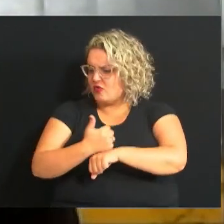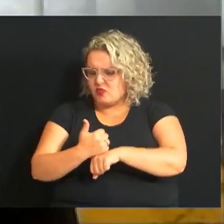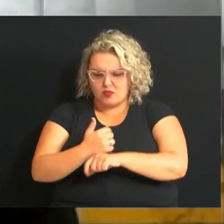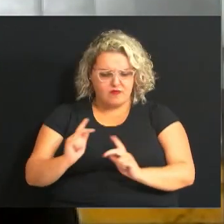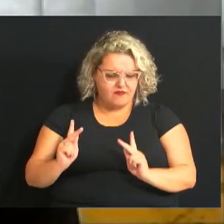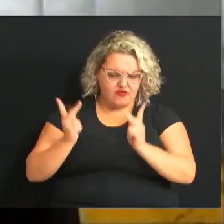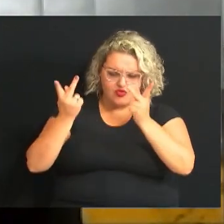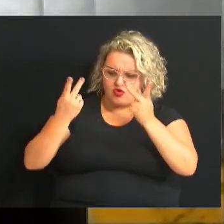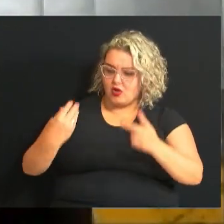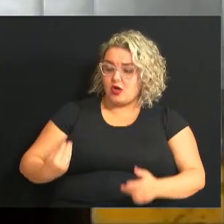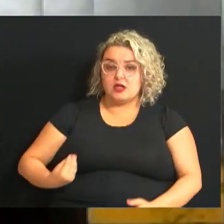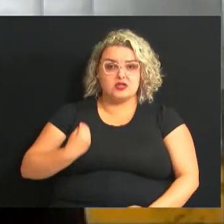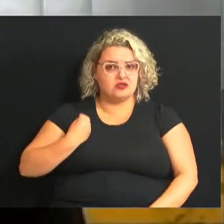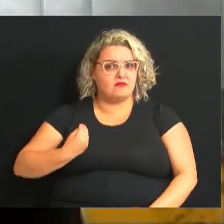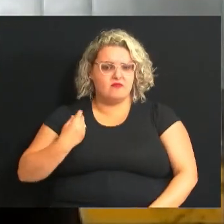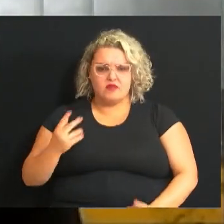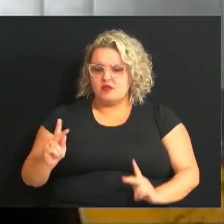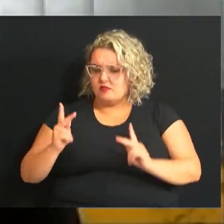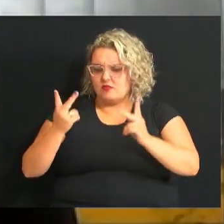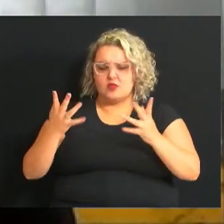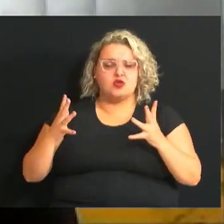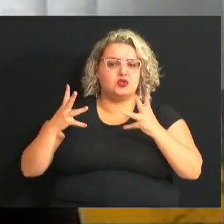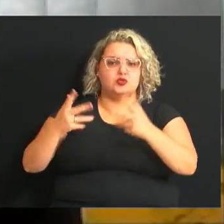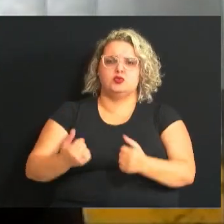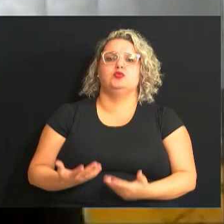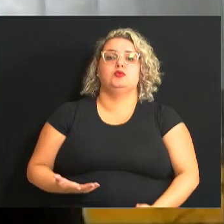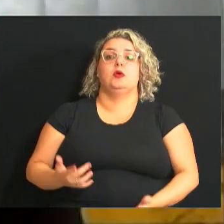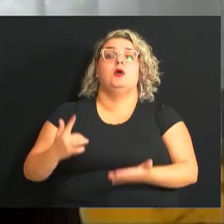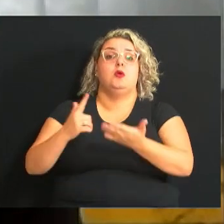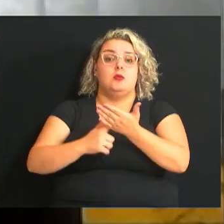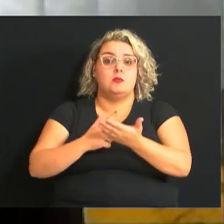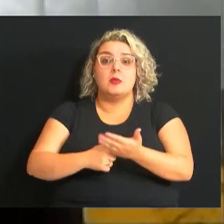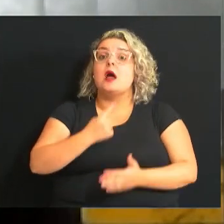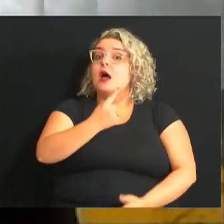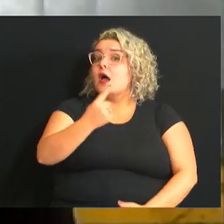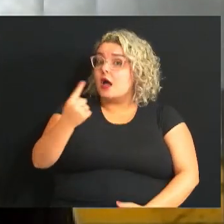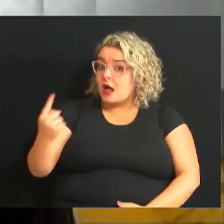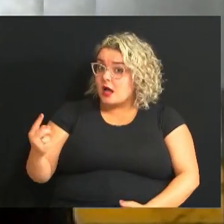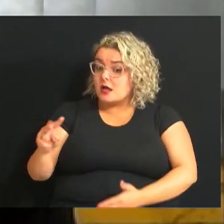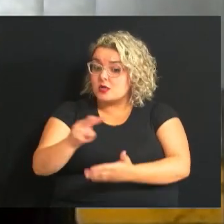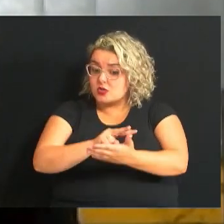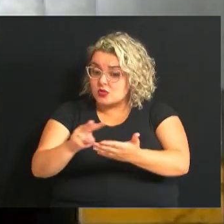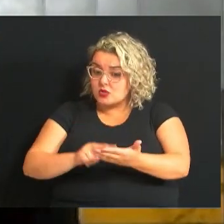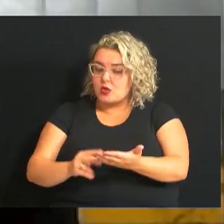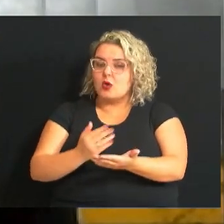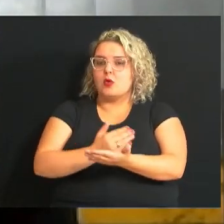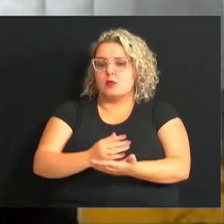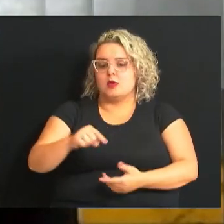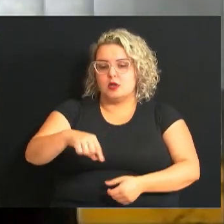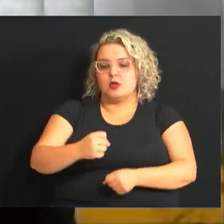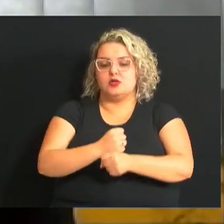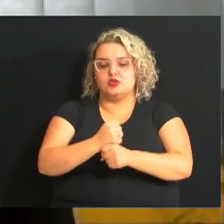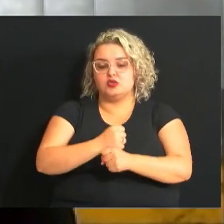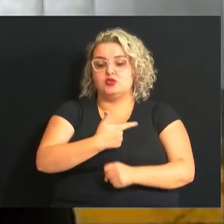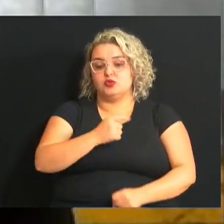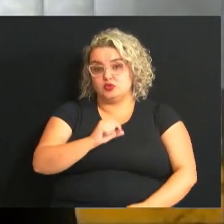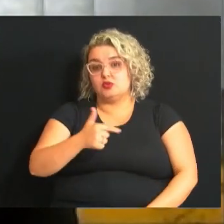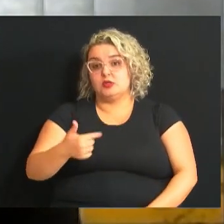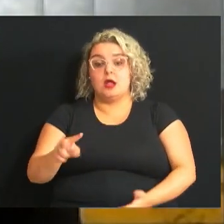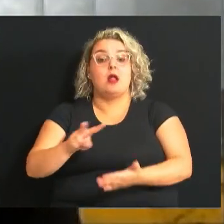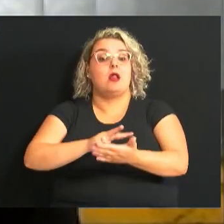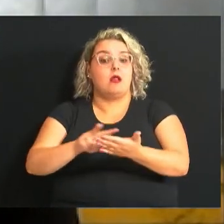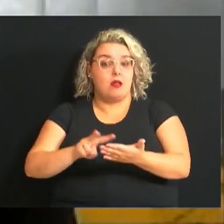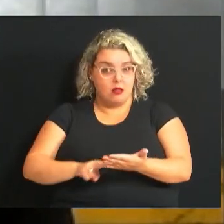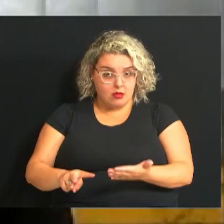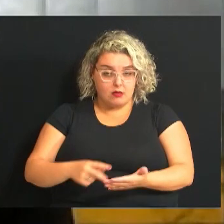mensagem. É um livro que eu tenho certeza que para cada leitor que iniciar esse ano de 2023 lendo esse livro, ele